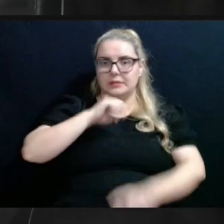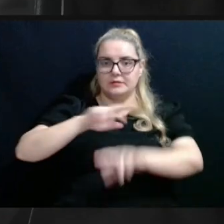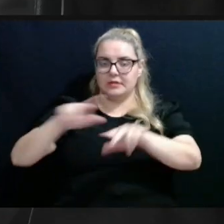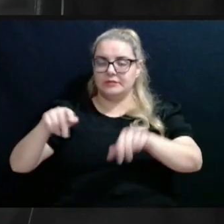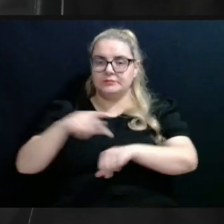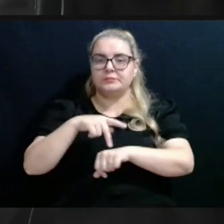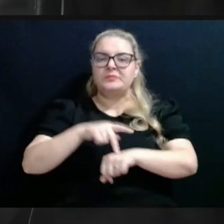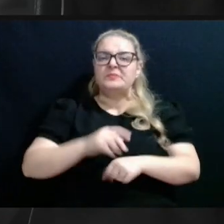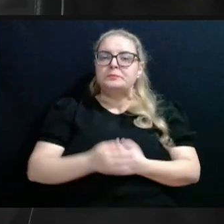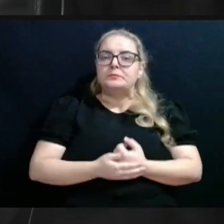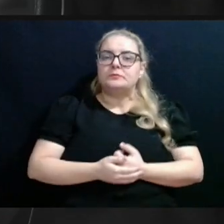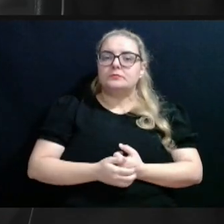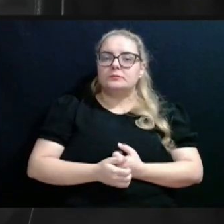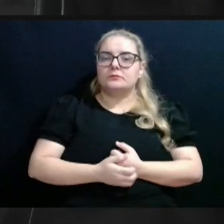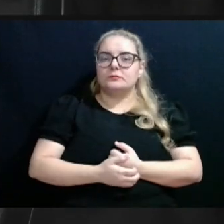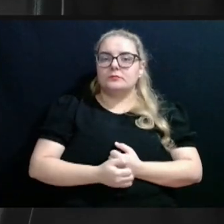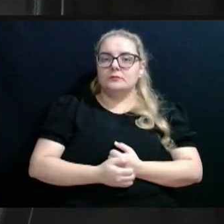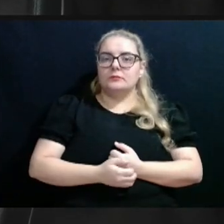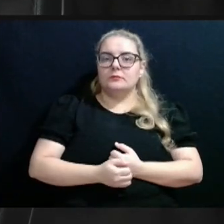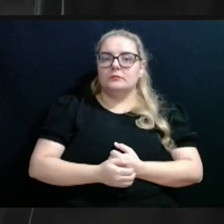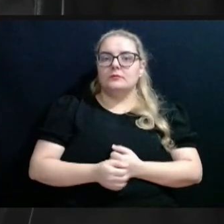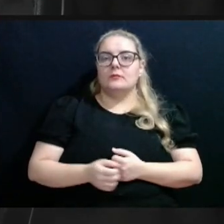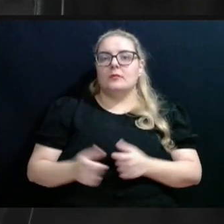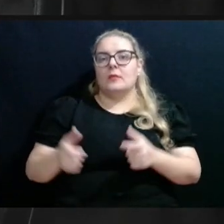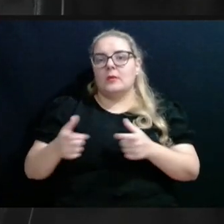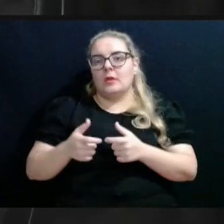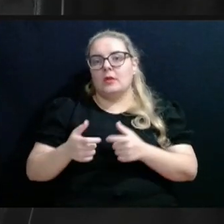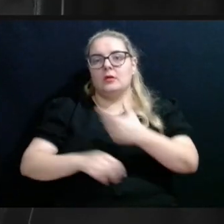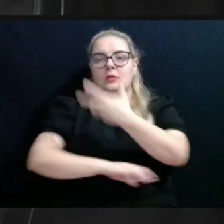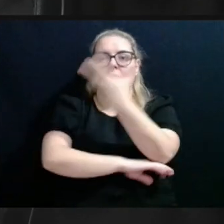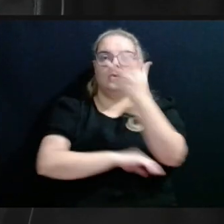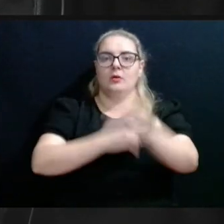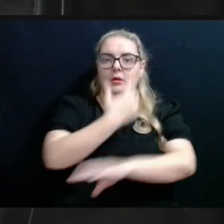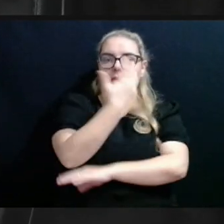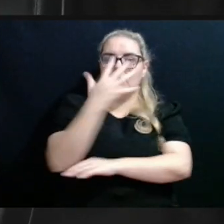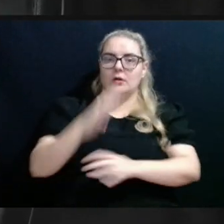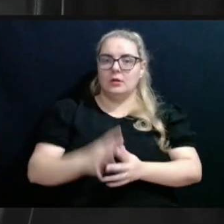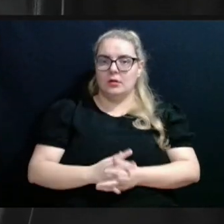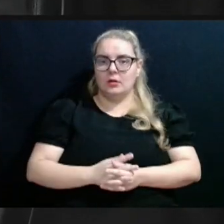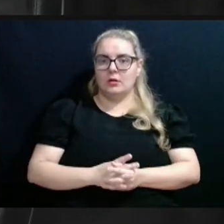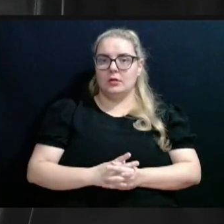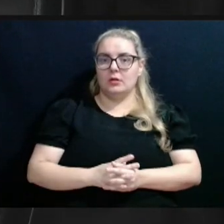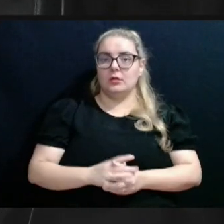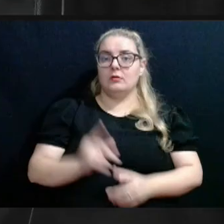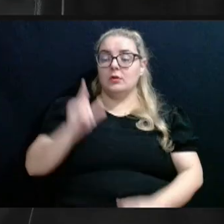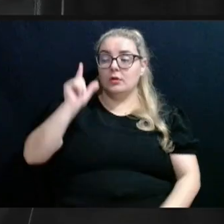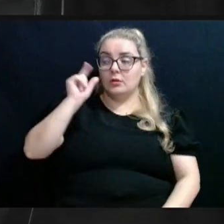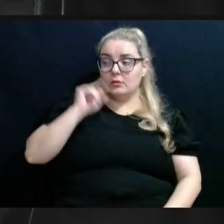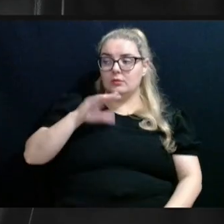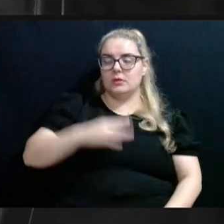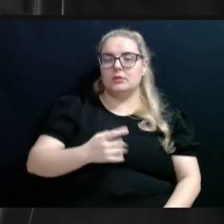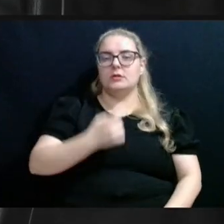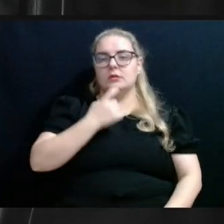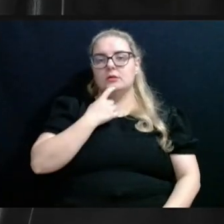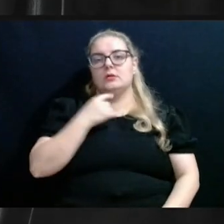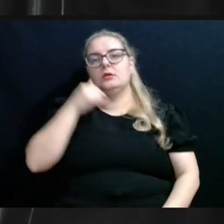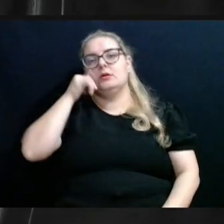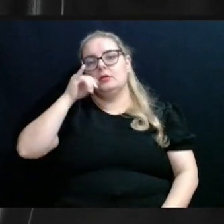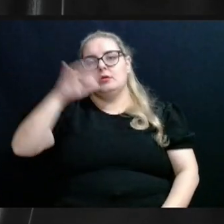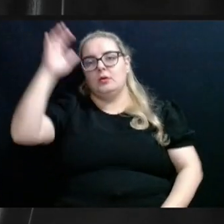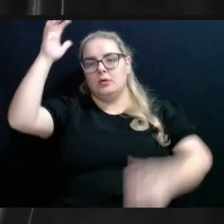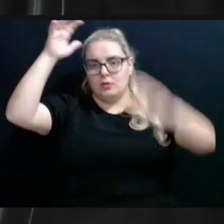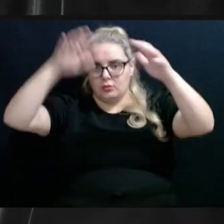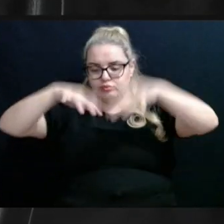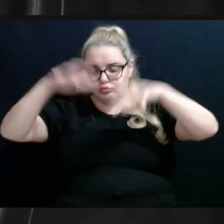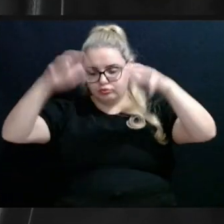estão utilizando as microflorestas. É um projeto interessante que vai resfriar um pouco a cidade de Campinas, evitando aí as enchentes